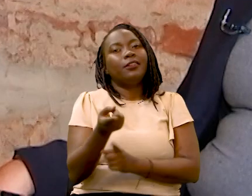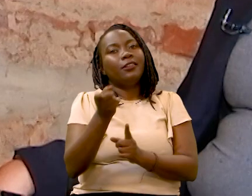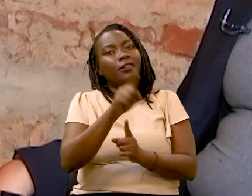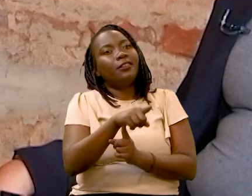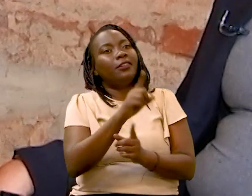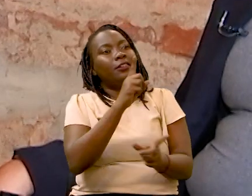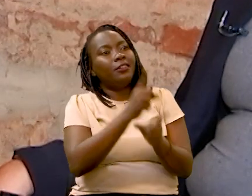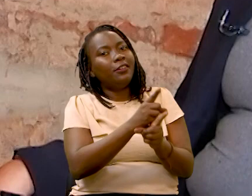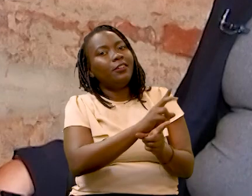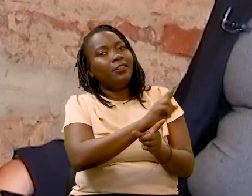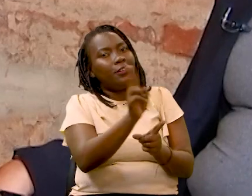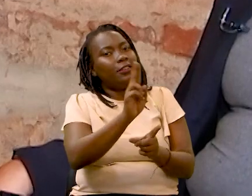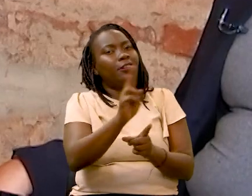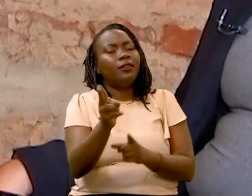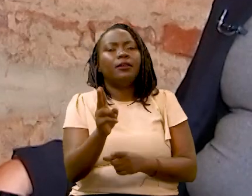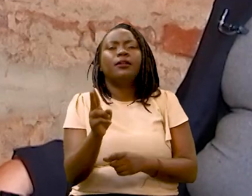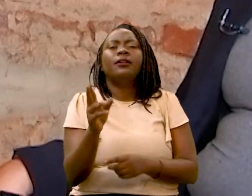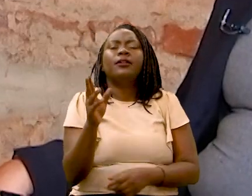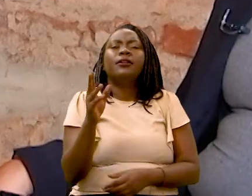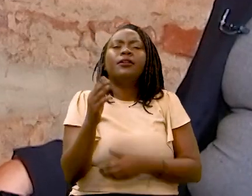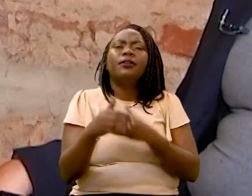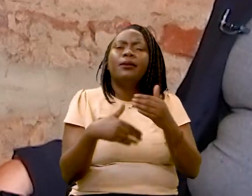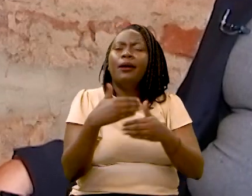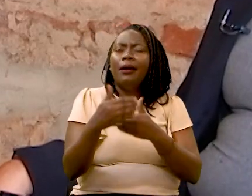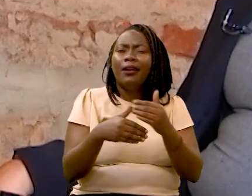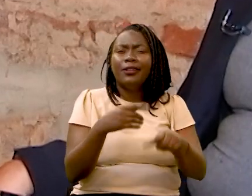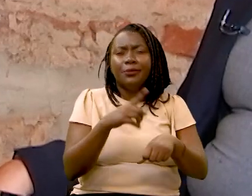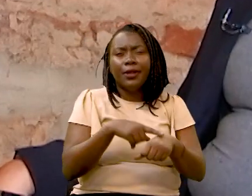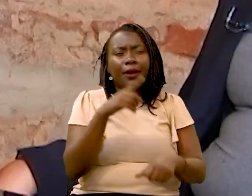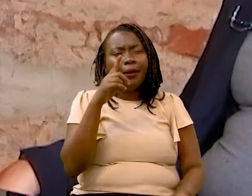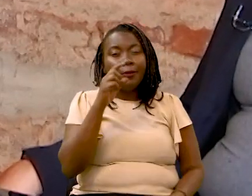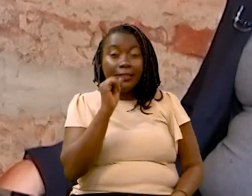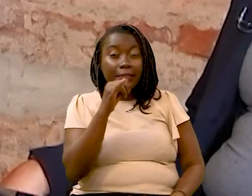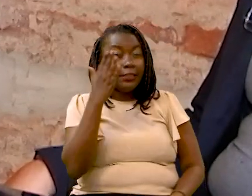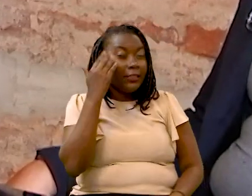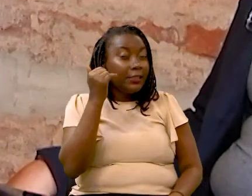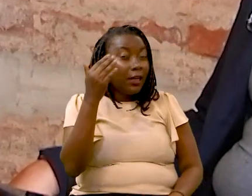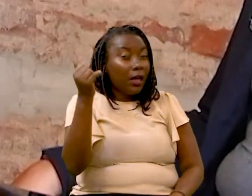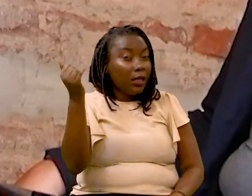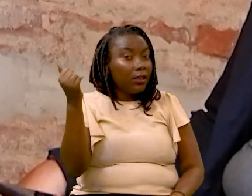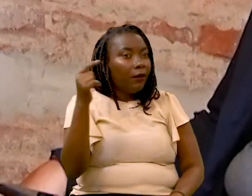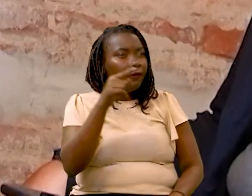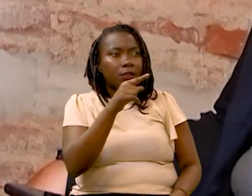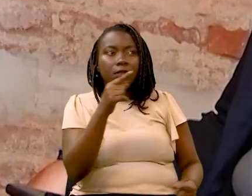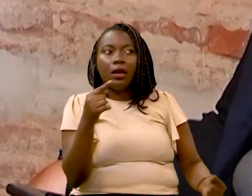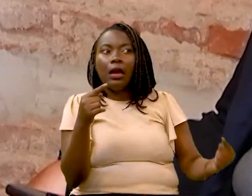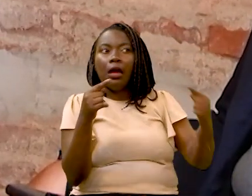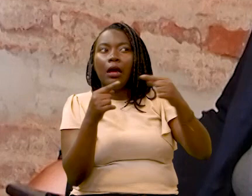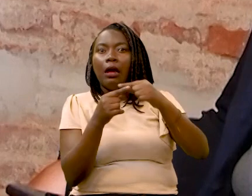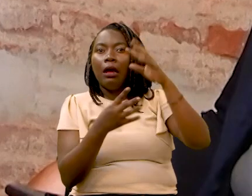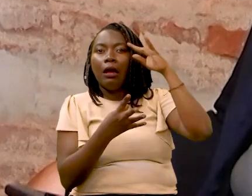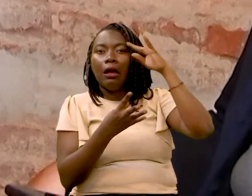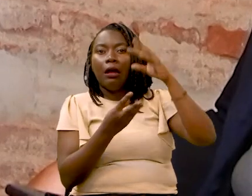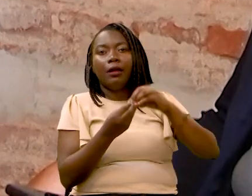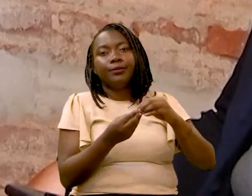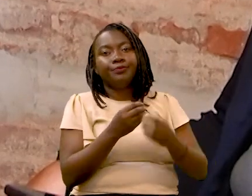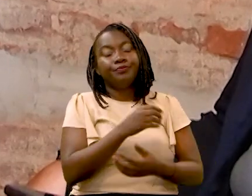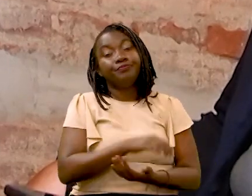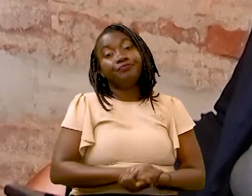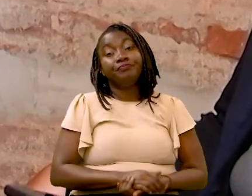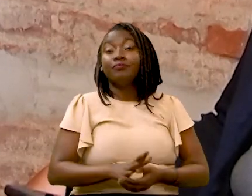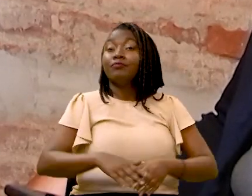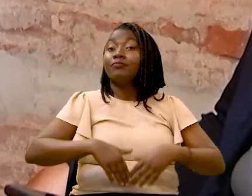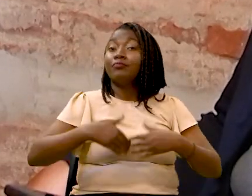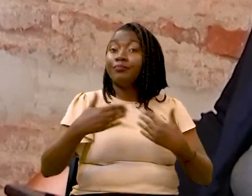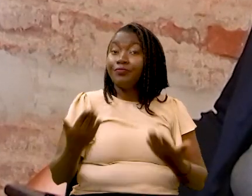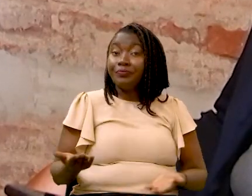Volpi, isso aqui é Tarsila do Amaral. Depois de um tempo você bate o olho, você é um artista consagrado, você liga a imagem ao artista.